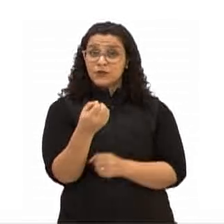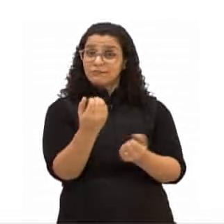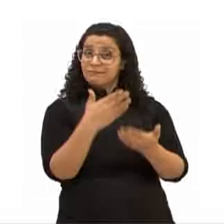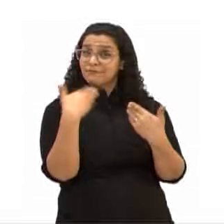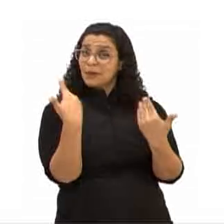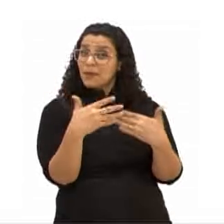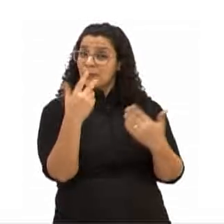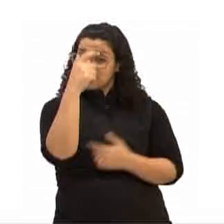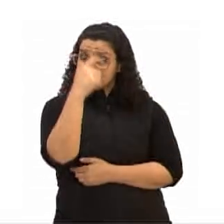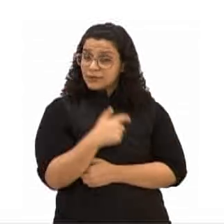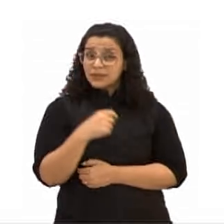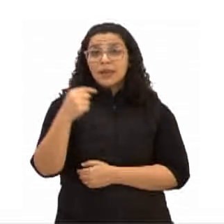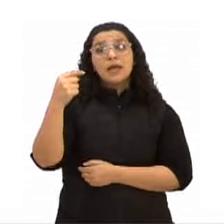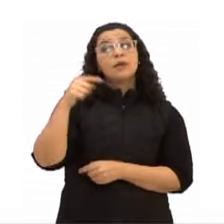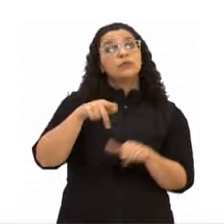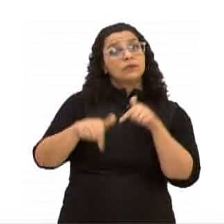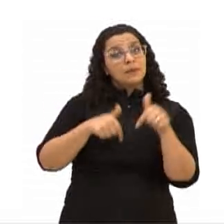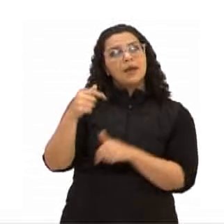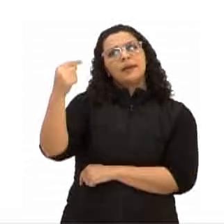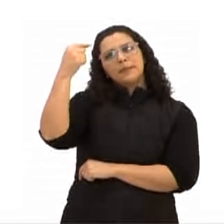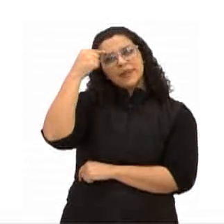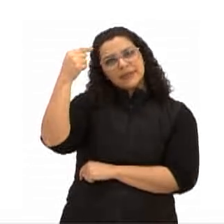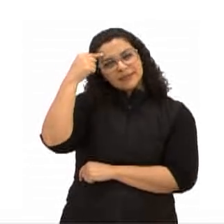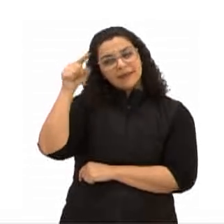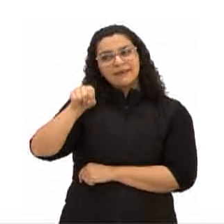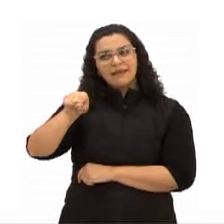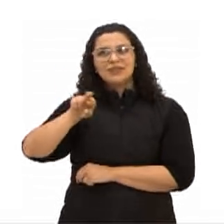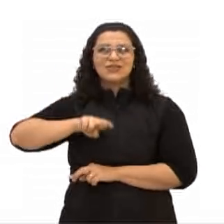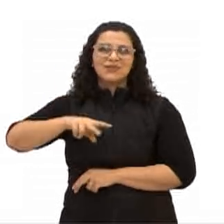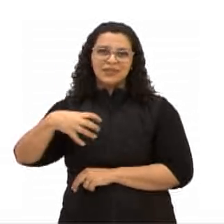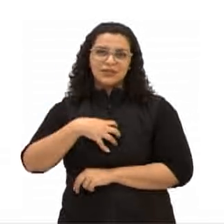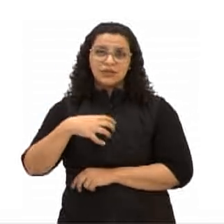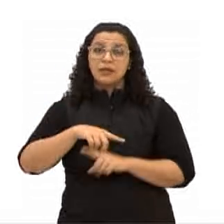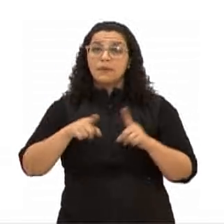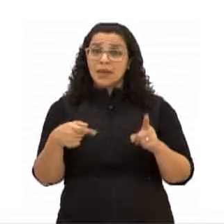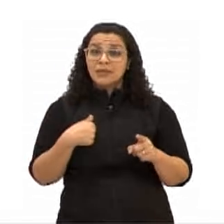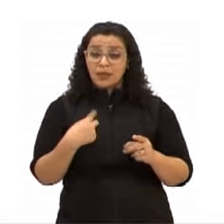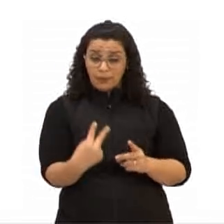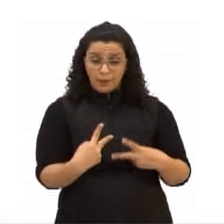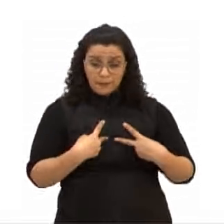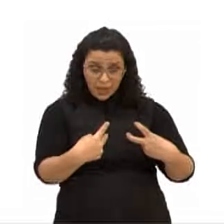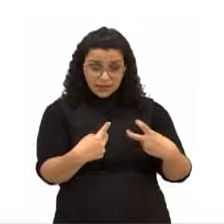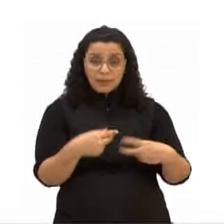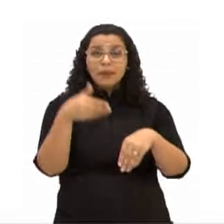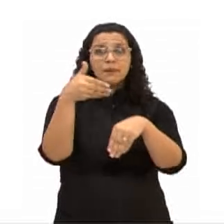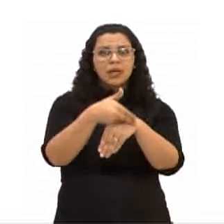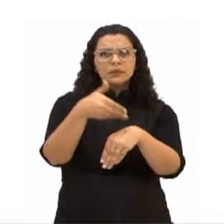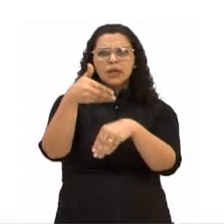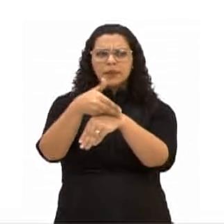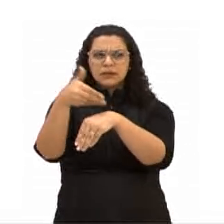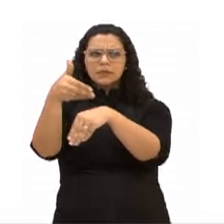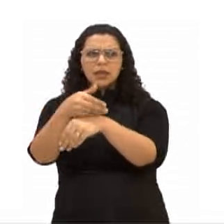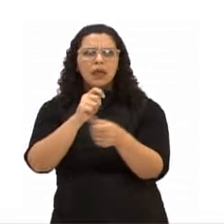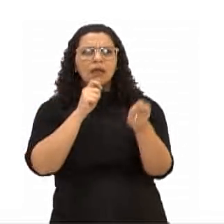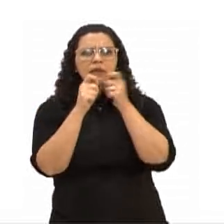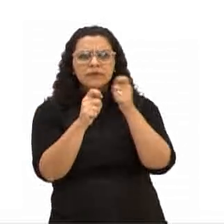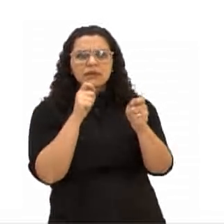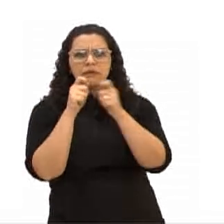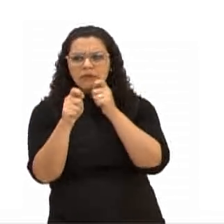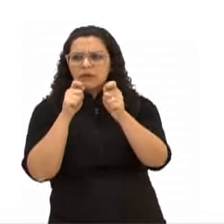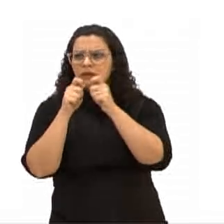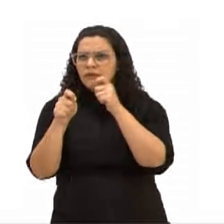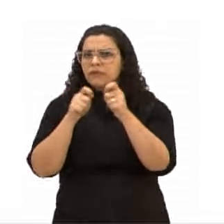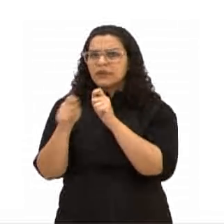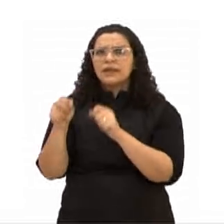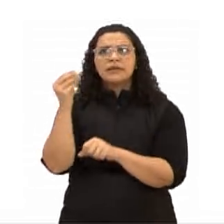No trabalho, pensei que as coisas seriam diferentes, mas me vi participando de entrevistas e mais